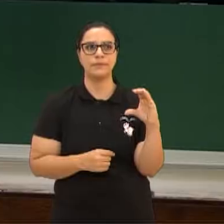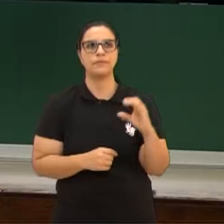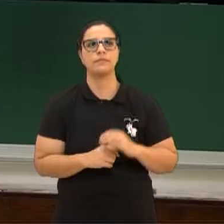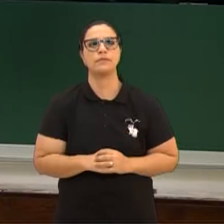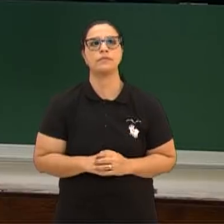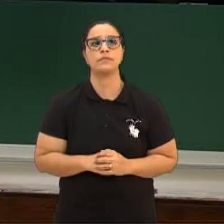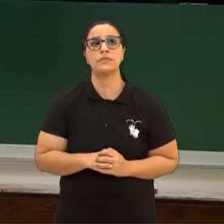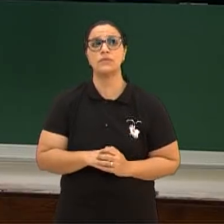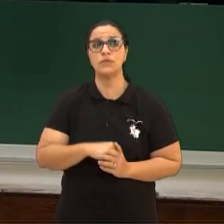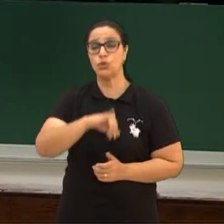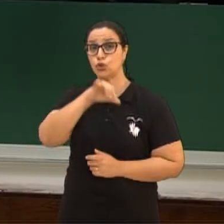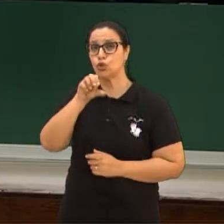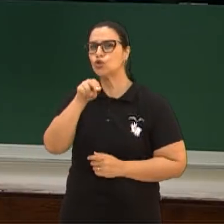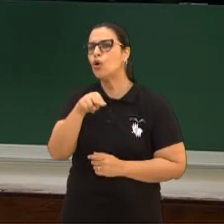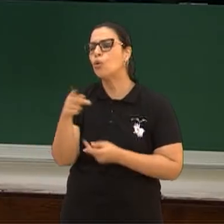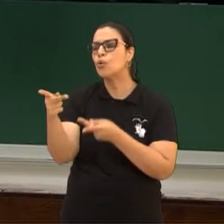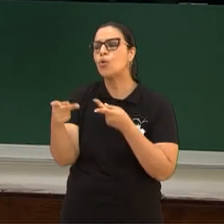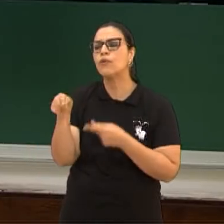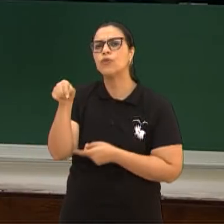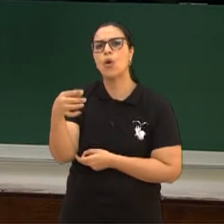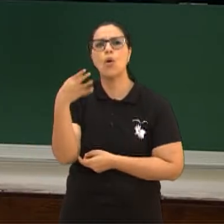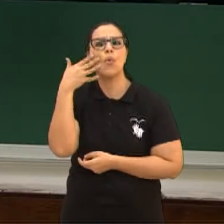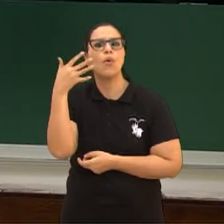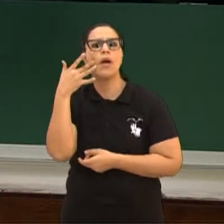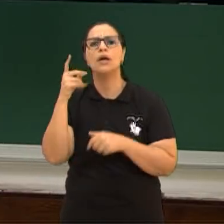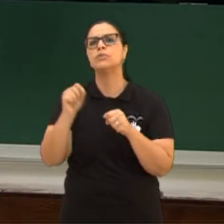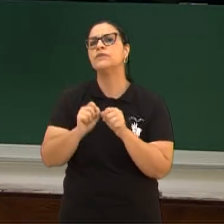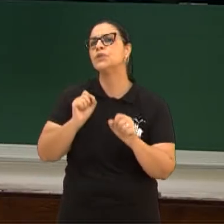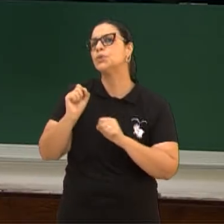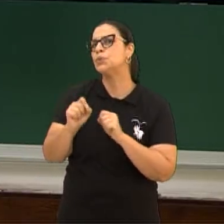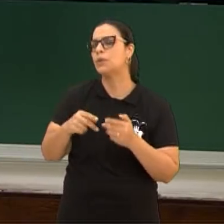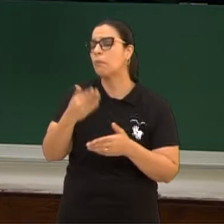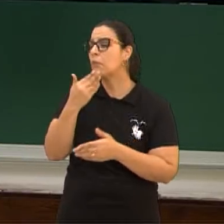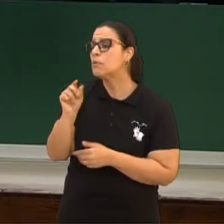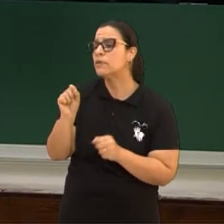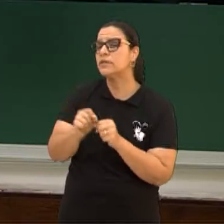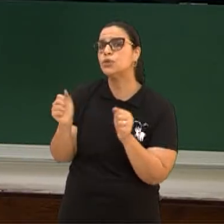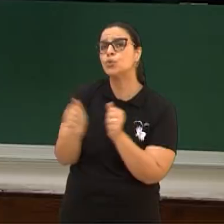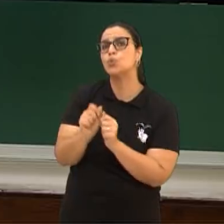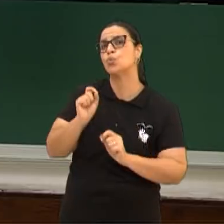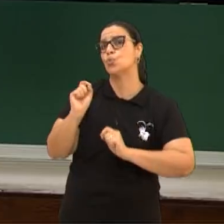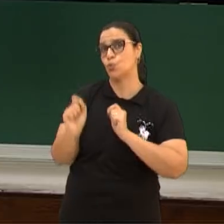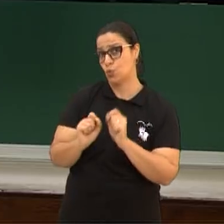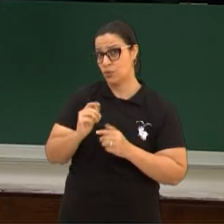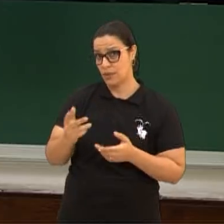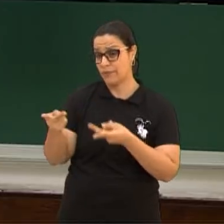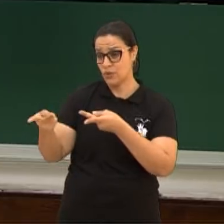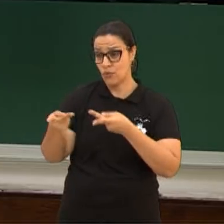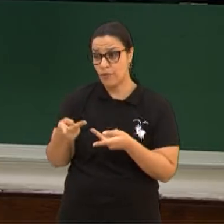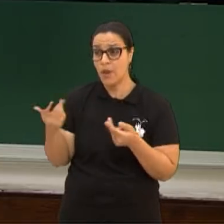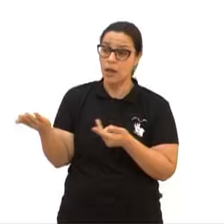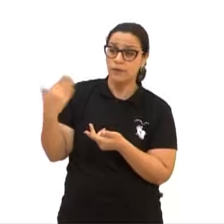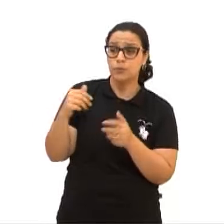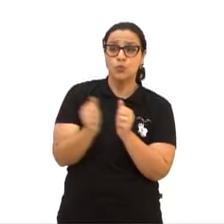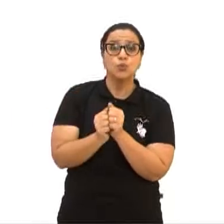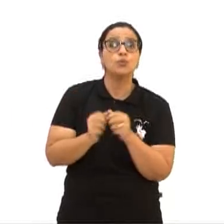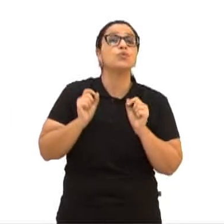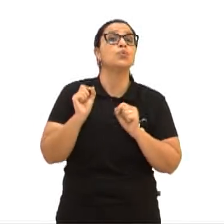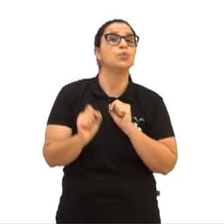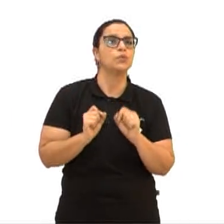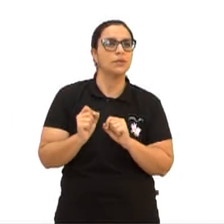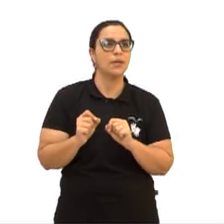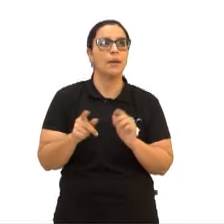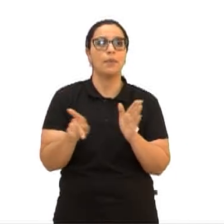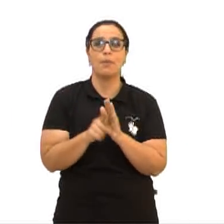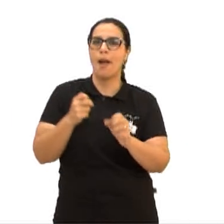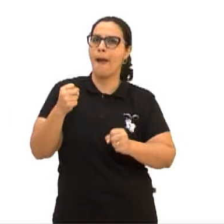inviting Garfield to do? O que o John quer que o Garfield faça com ele? Ele está o convidando para quê?